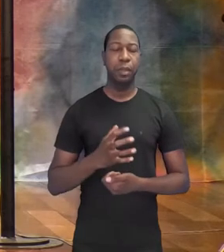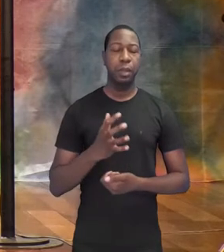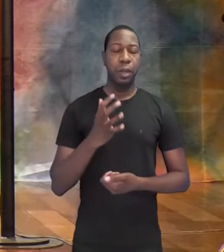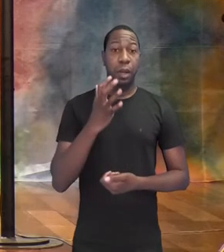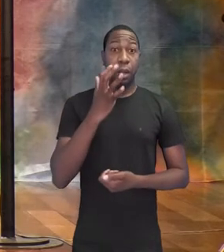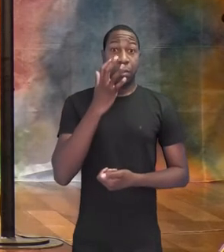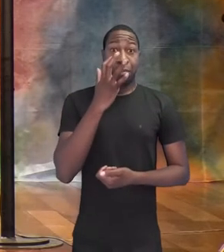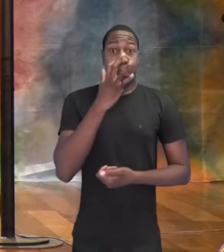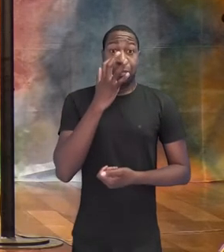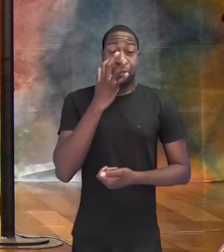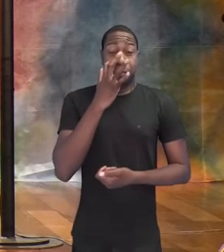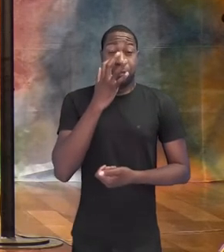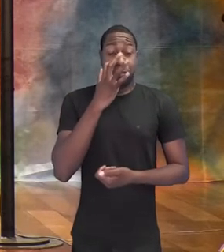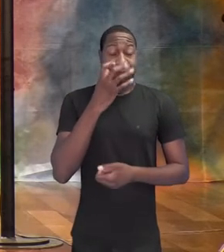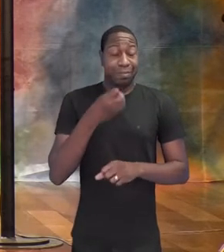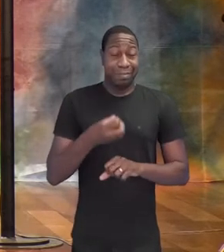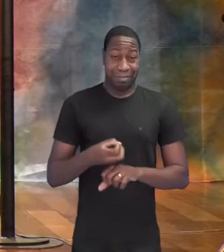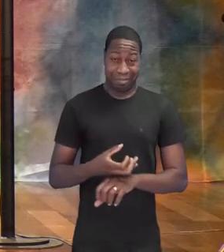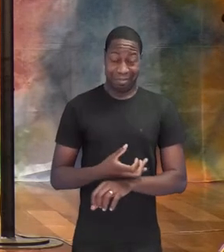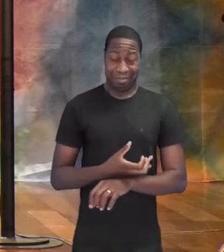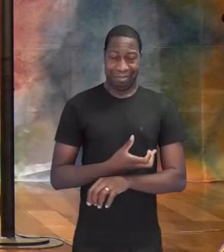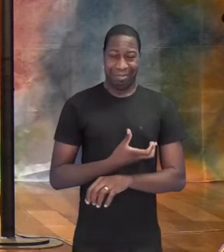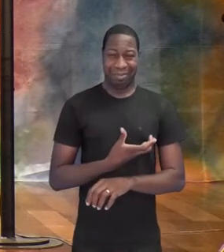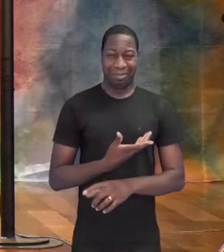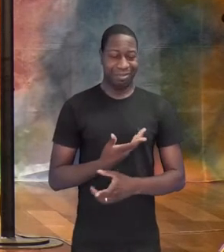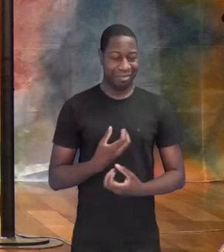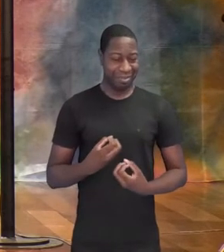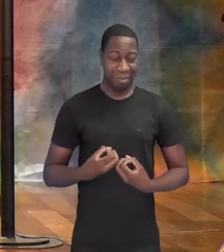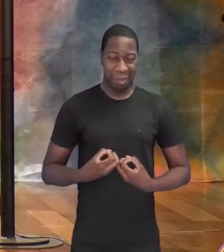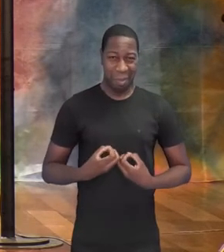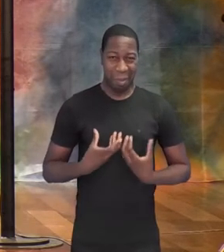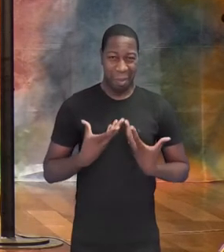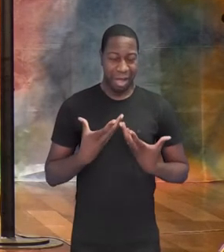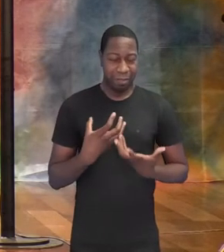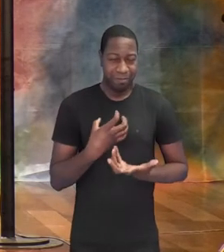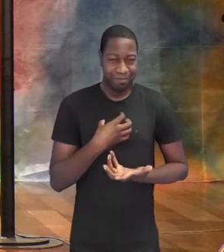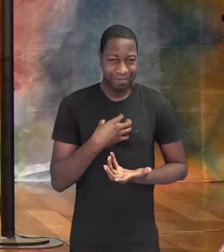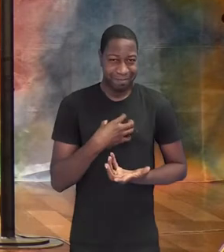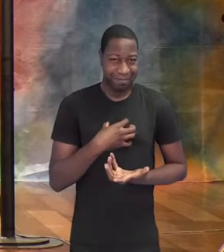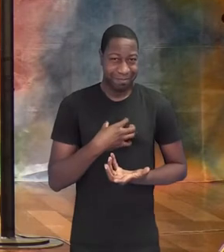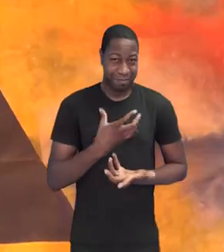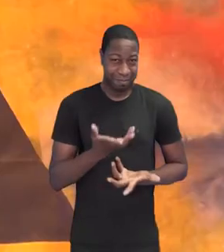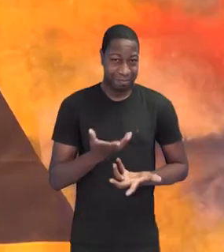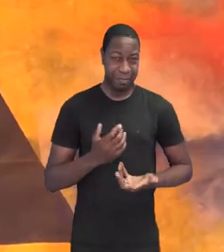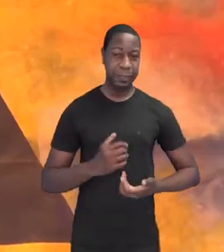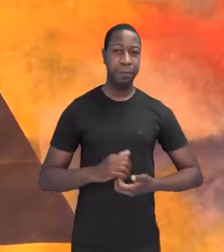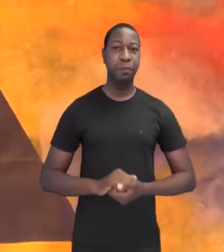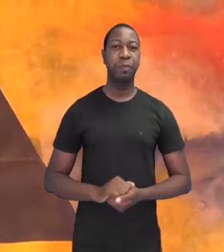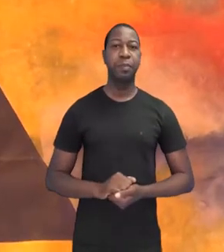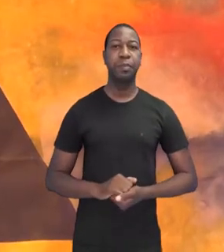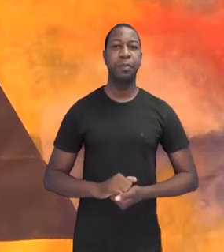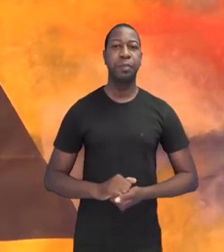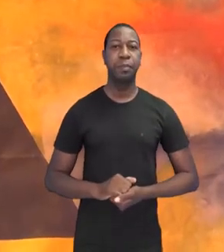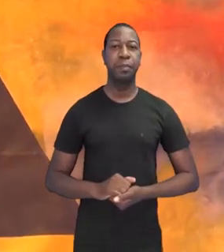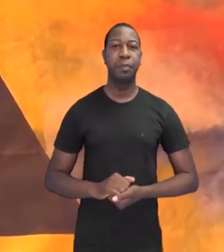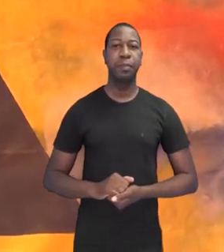E é incrível como a poética do Mário de Andrade soa extremamente contemporânea.